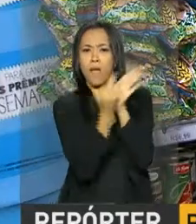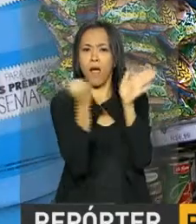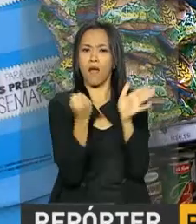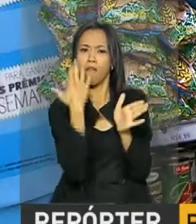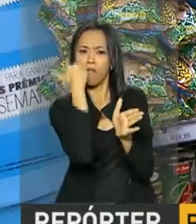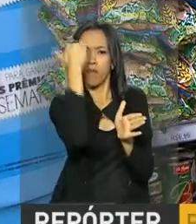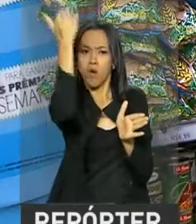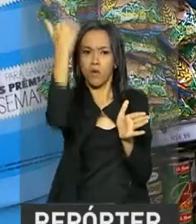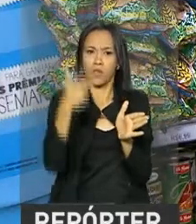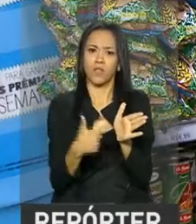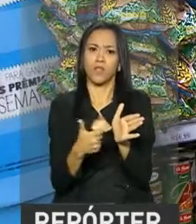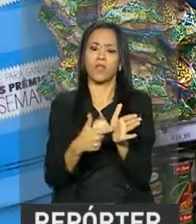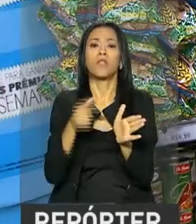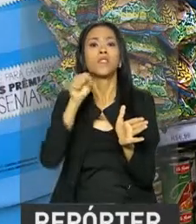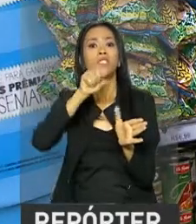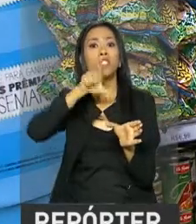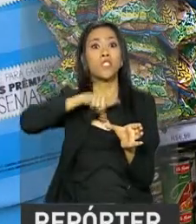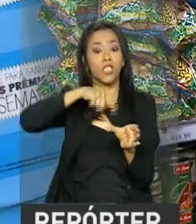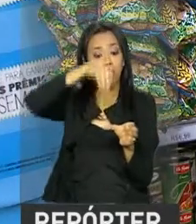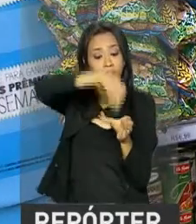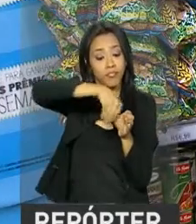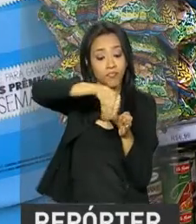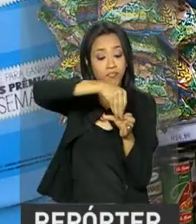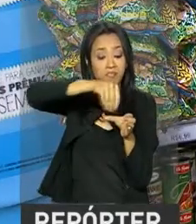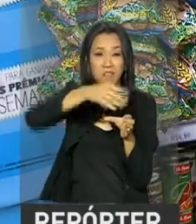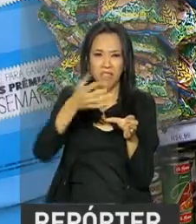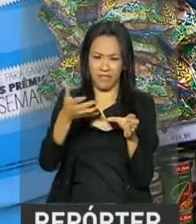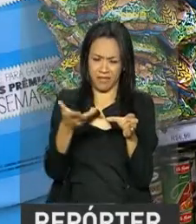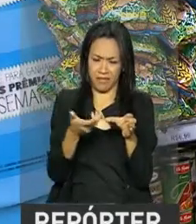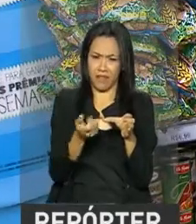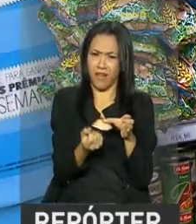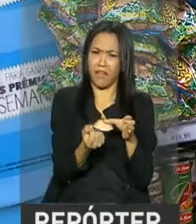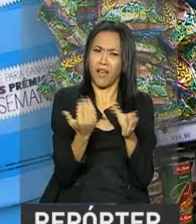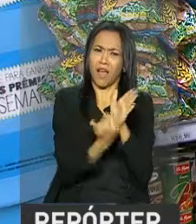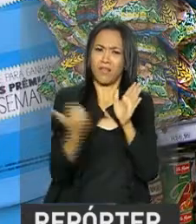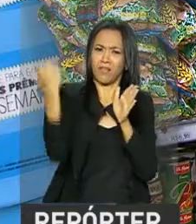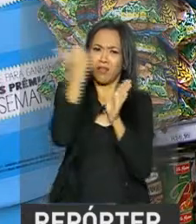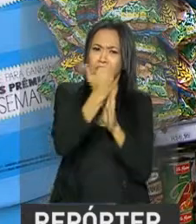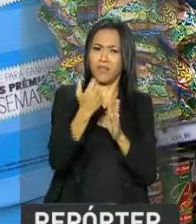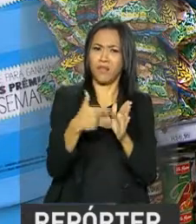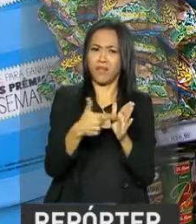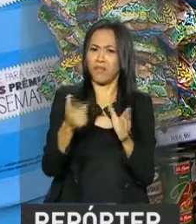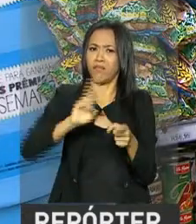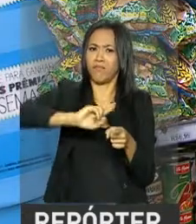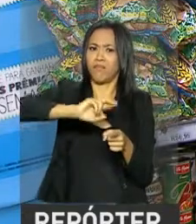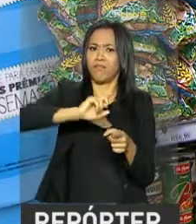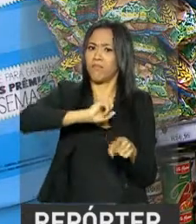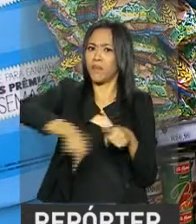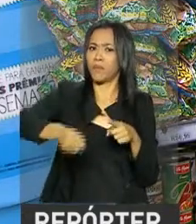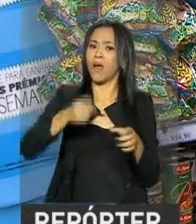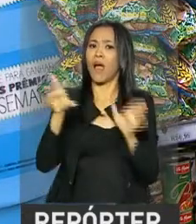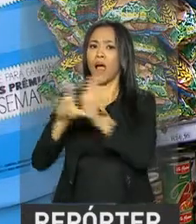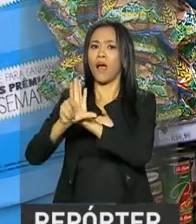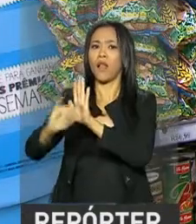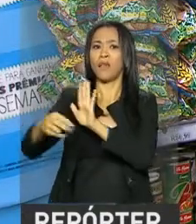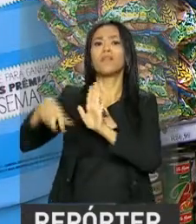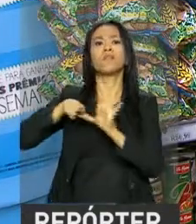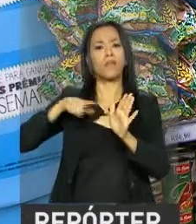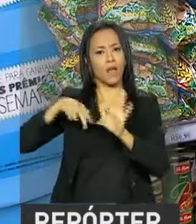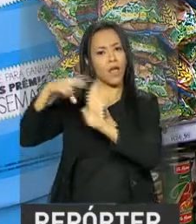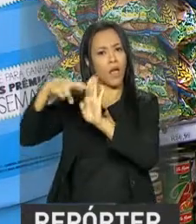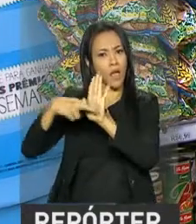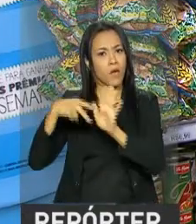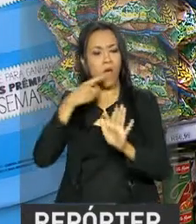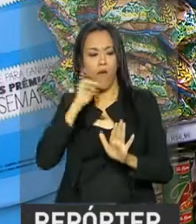tomate. O produto continha pelos de roedor numa quantidade superior à permitida. Nesses casos, a lei determina que o fabricante